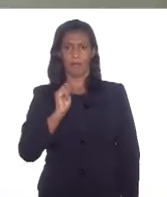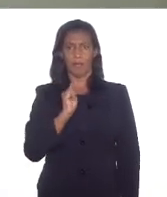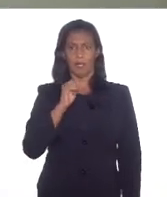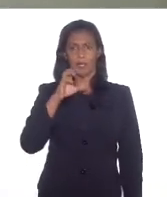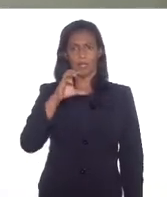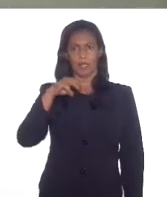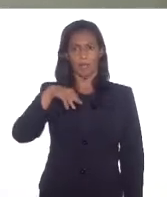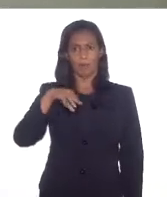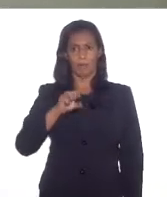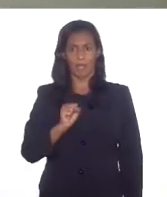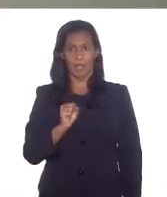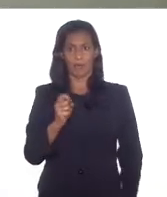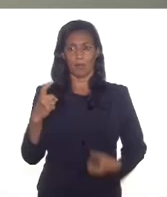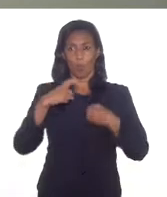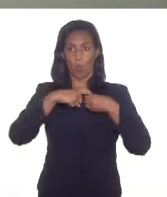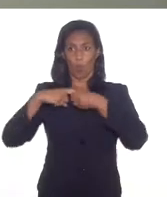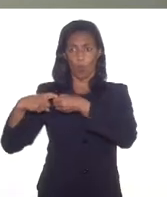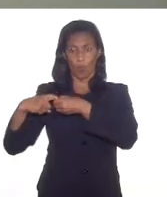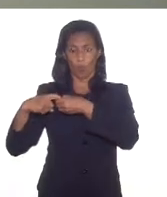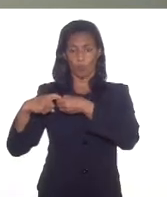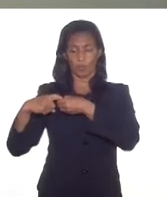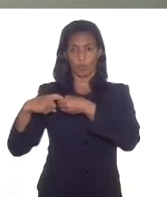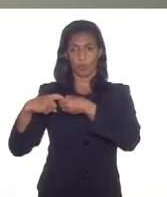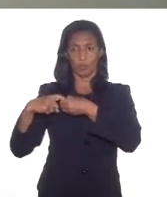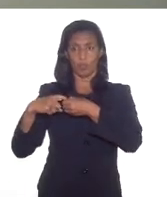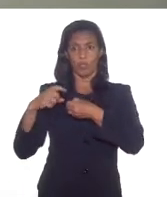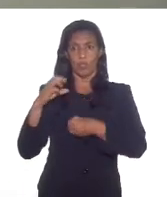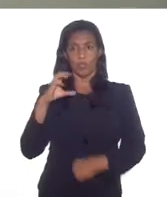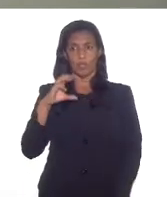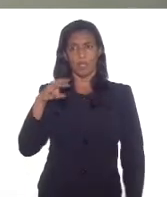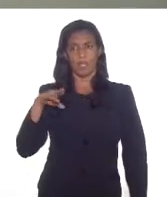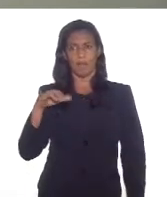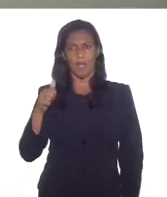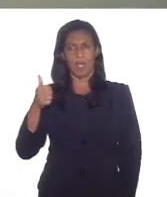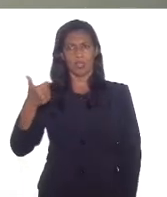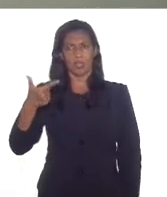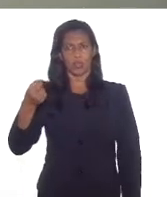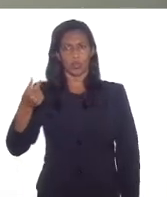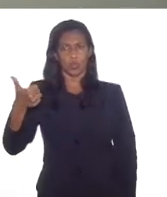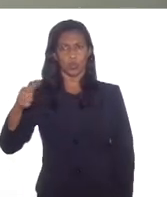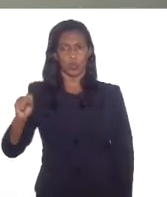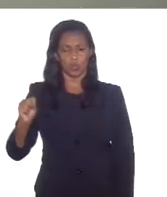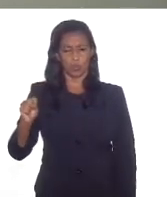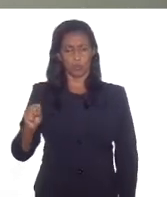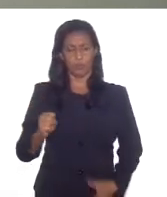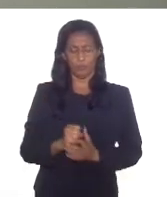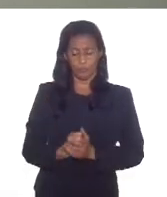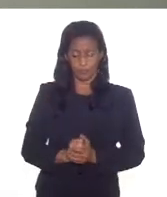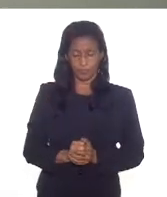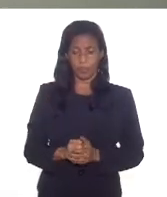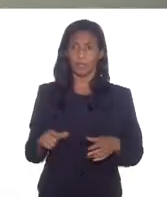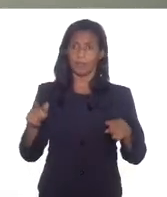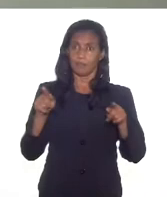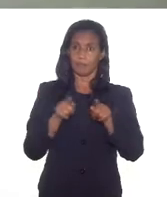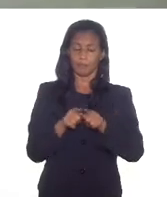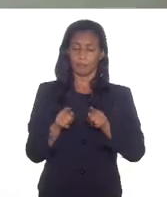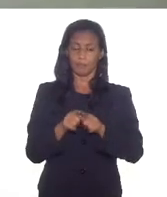no convênio ICMS 75 de 18, e que